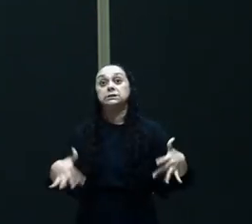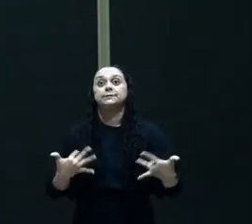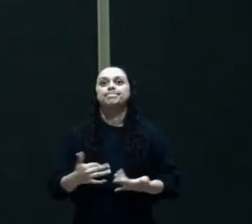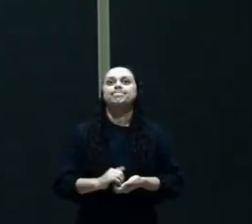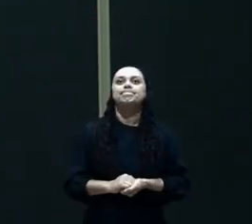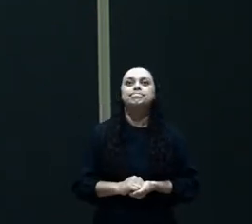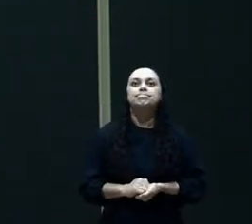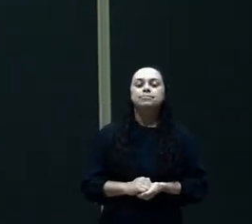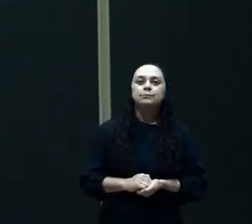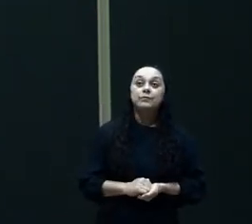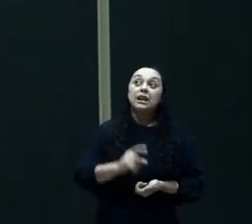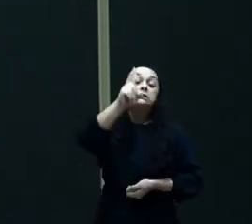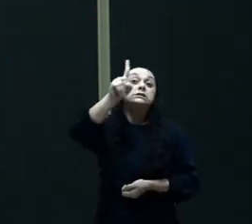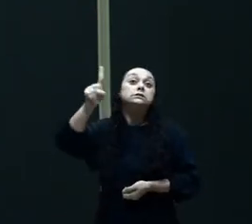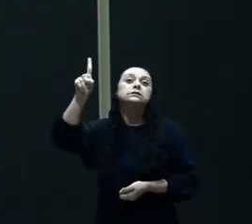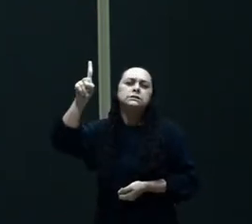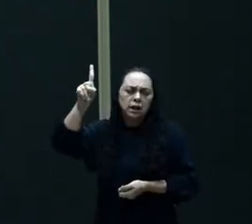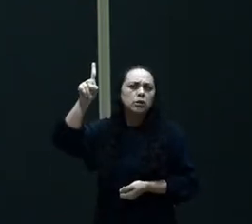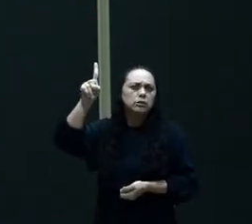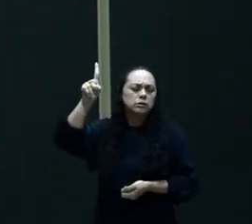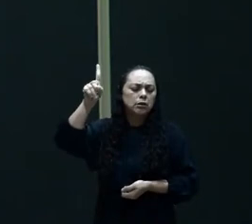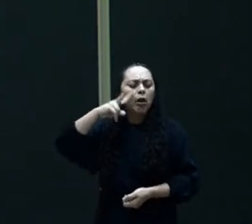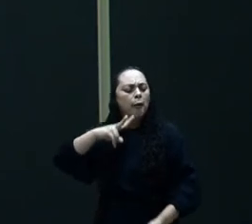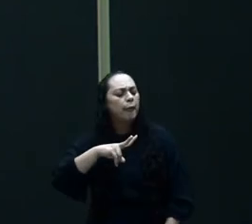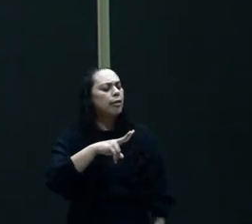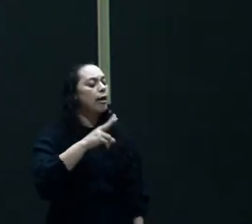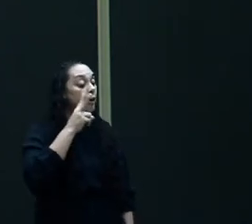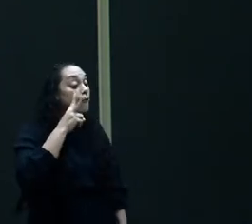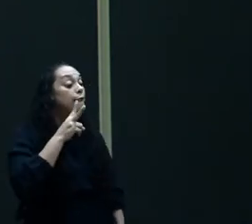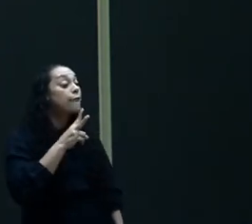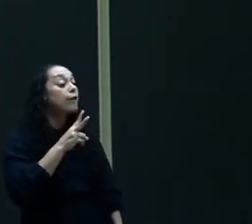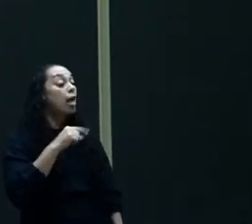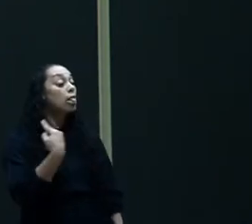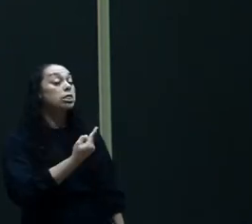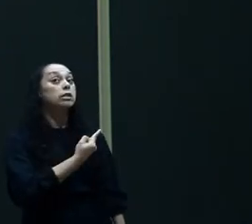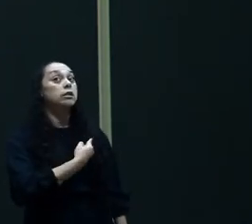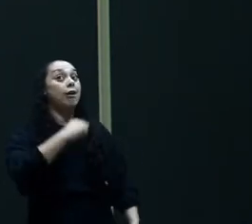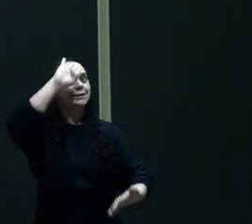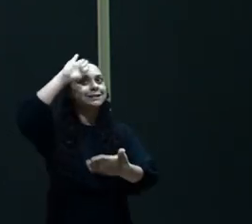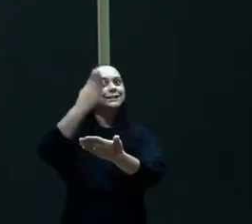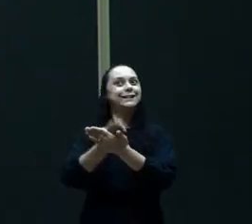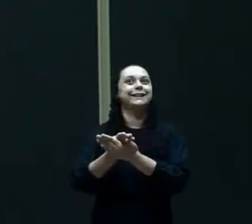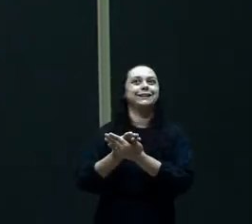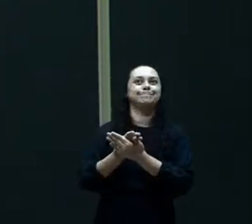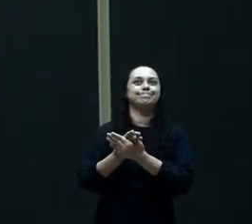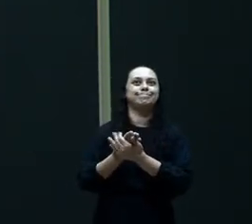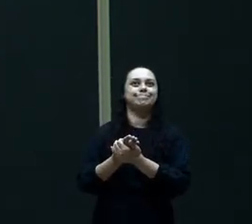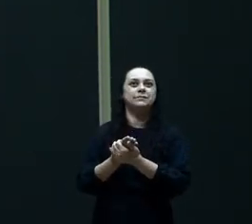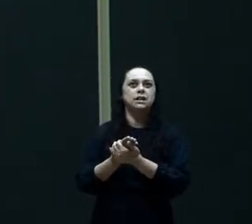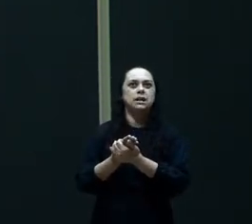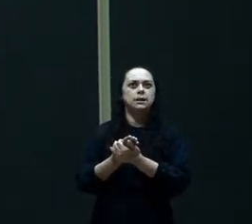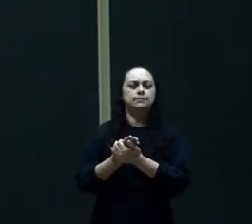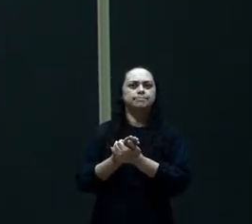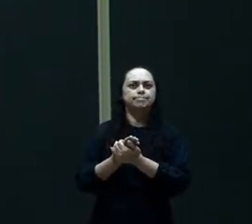prova Deus nos põe a prova Paulo era especial pastor não Paulo era homem como eu